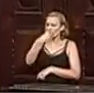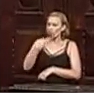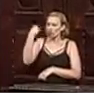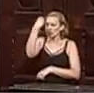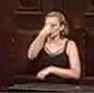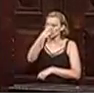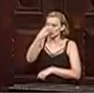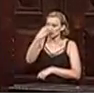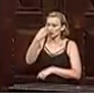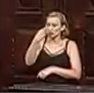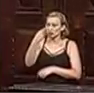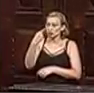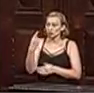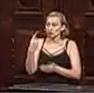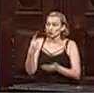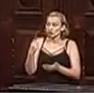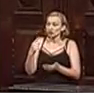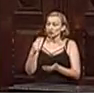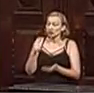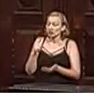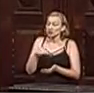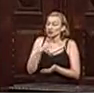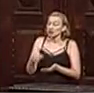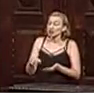rompendo o acordo celebrado